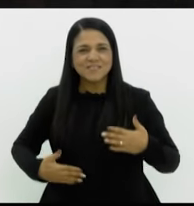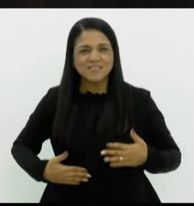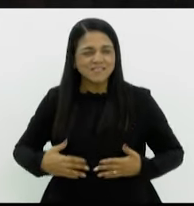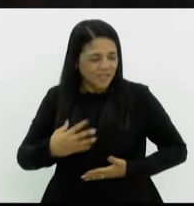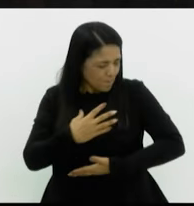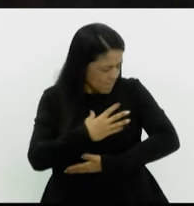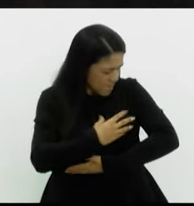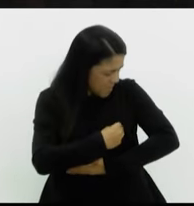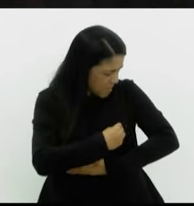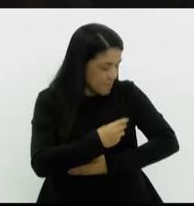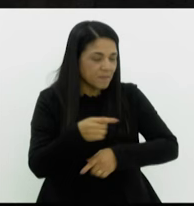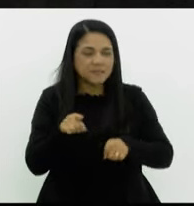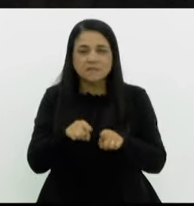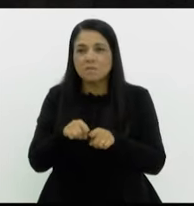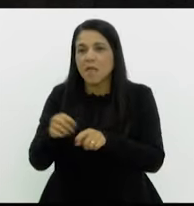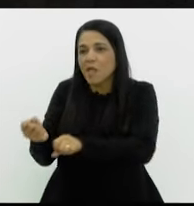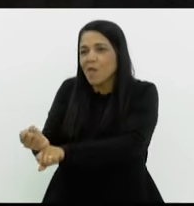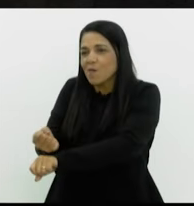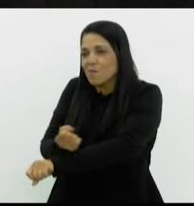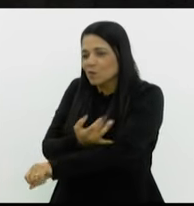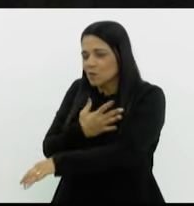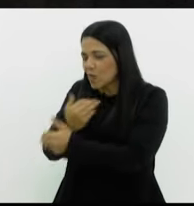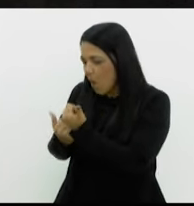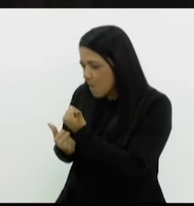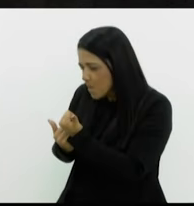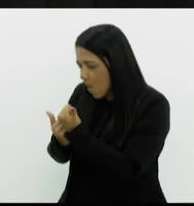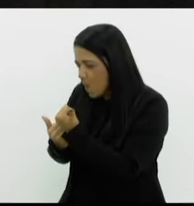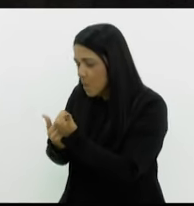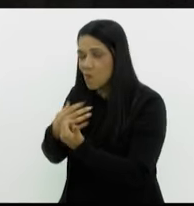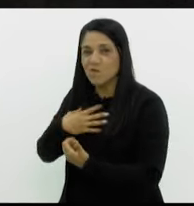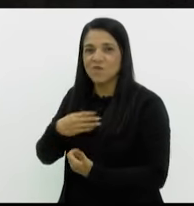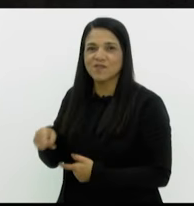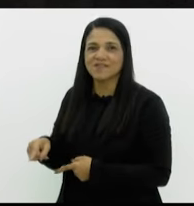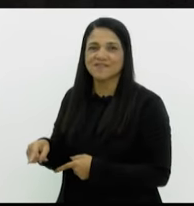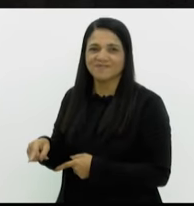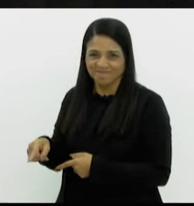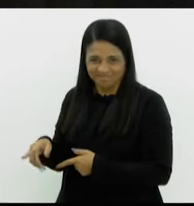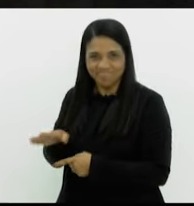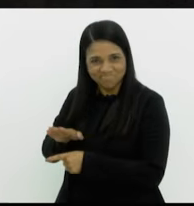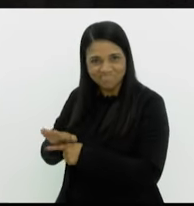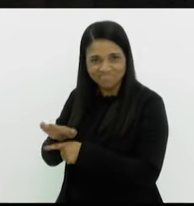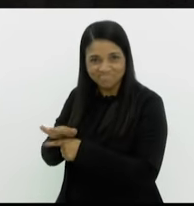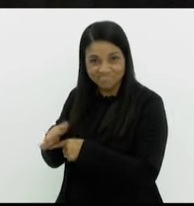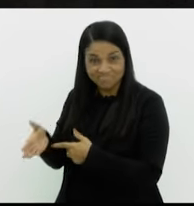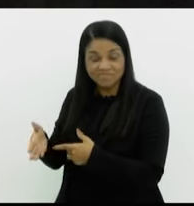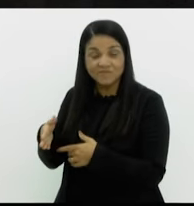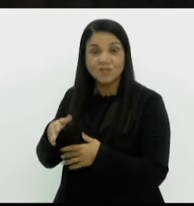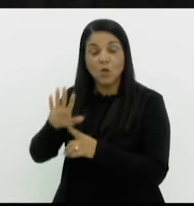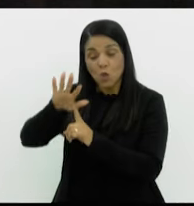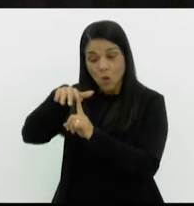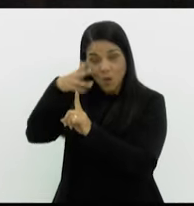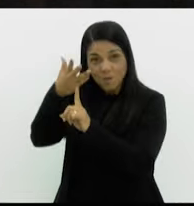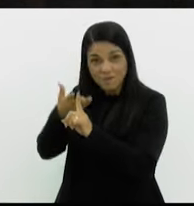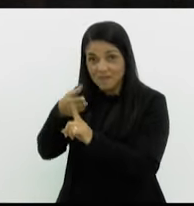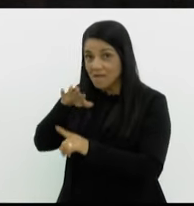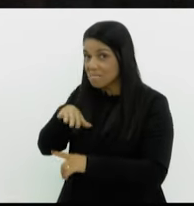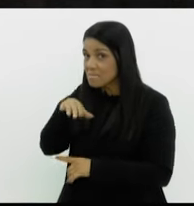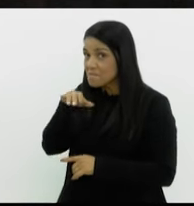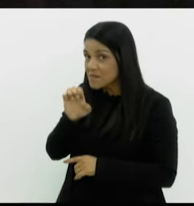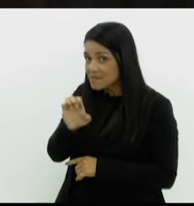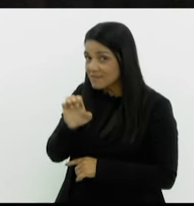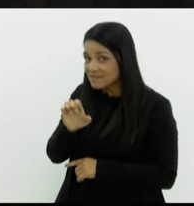principalmente emocional. Então, homenagear a mãe no Dia das